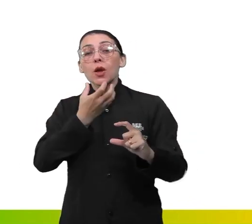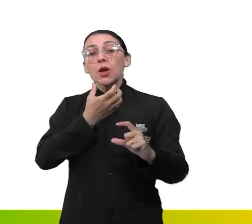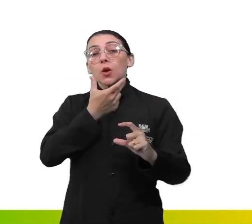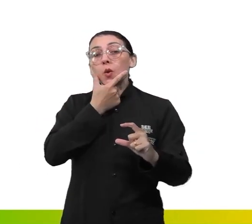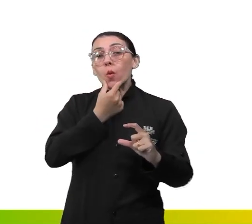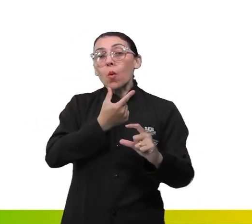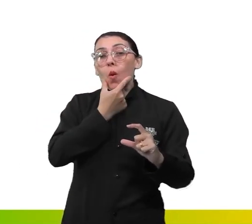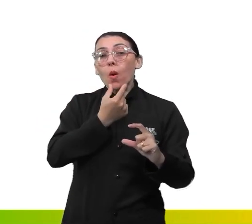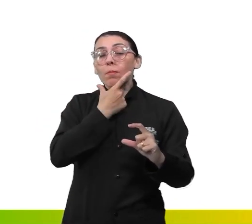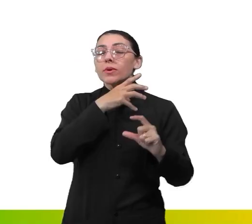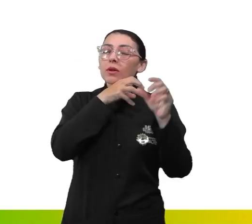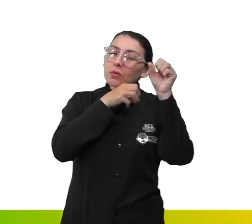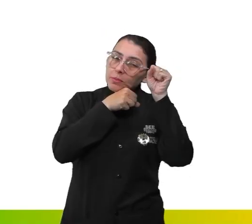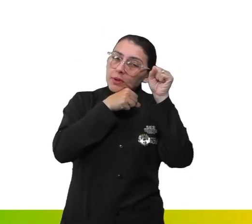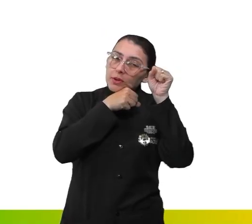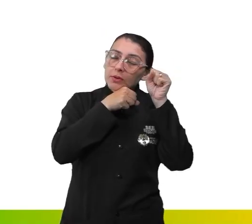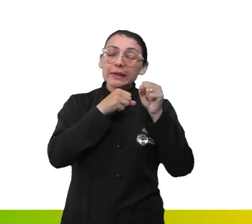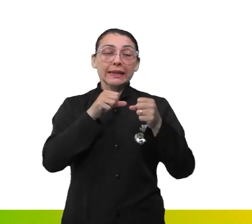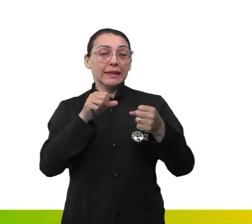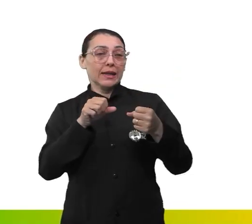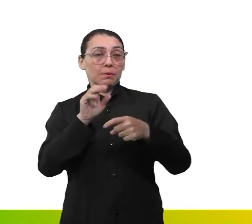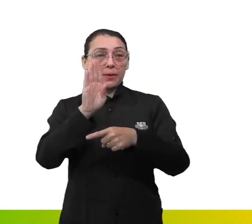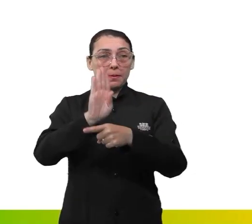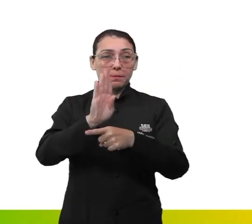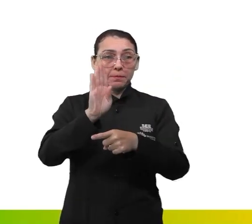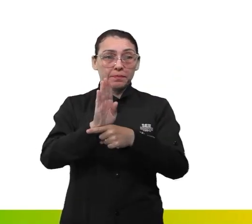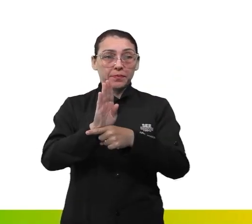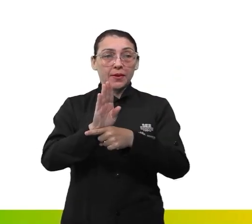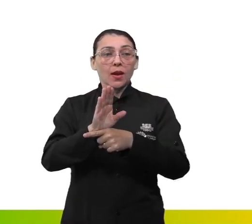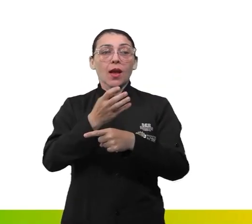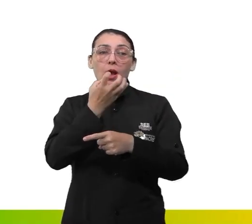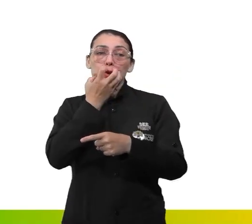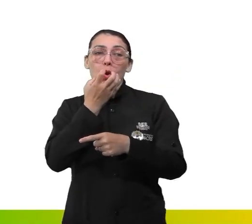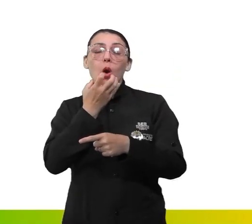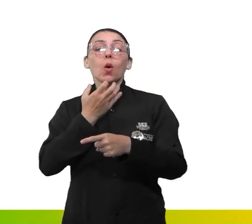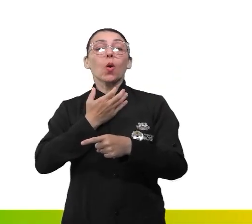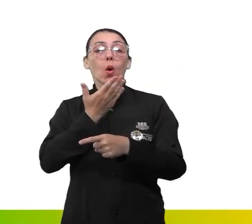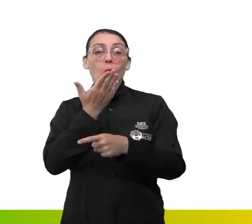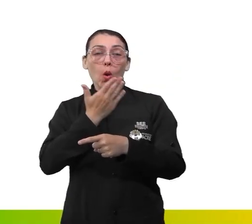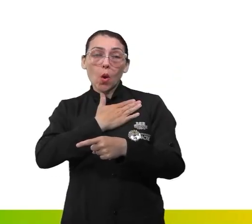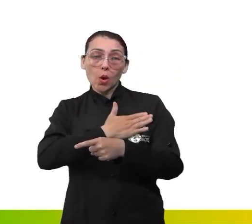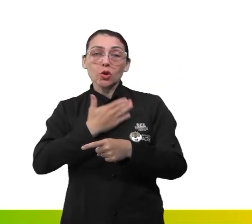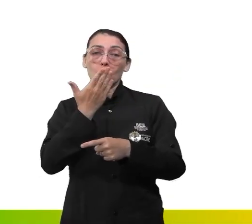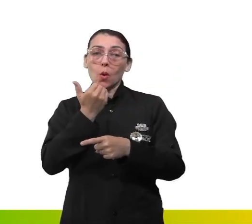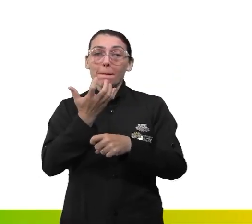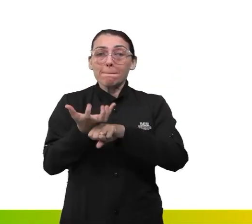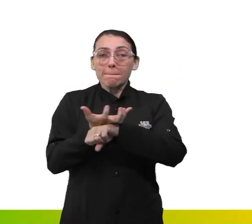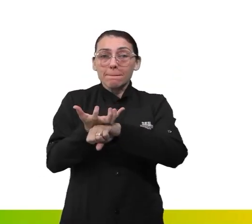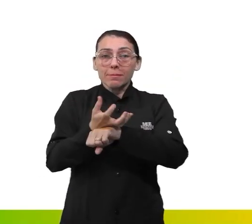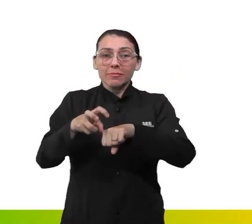dormindo. Letra B. Odd gosta de comer grama.